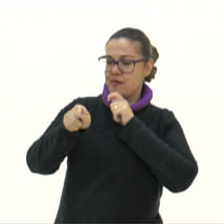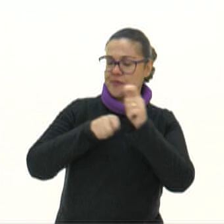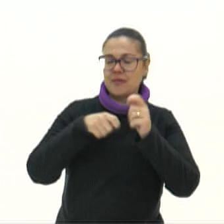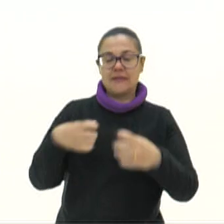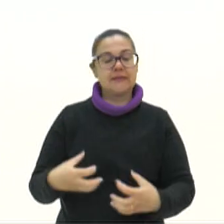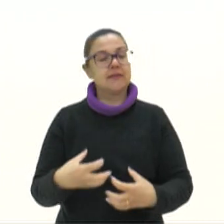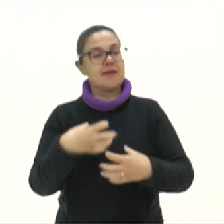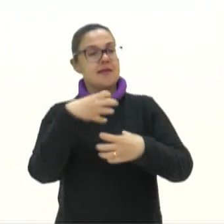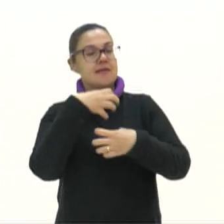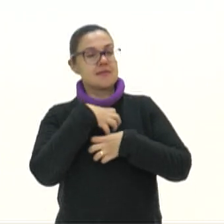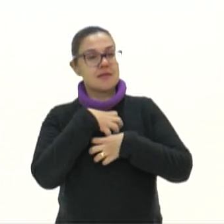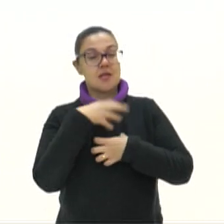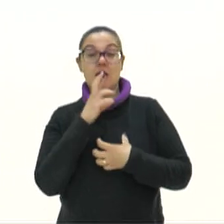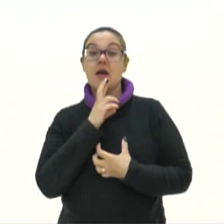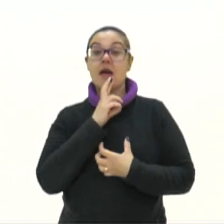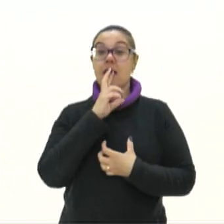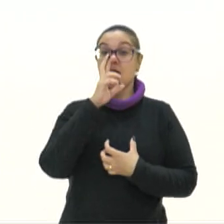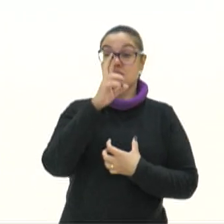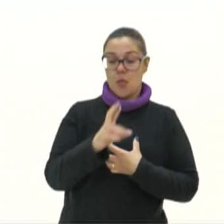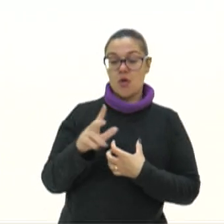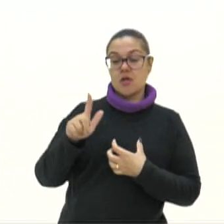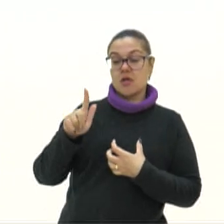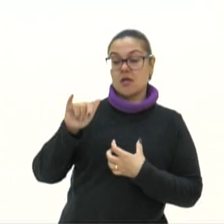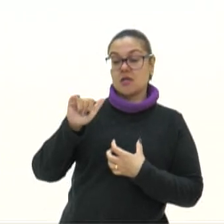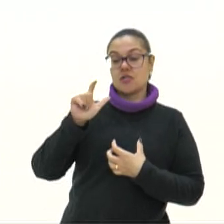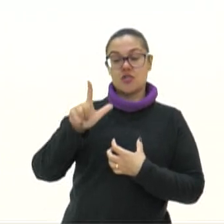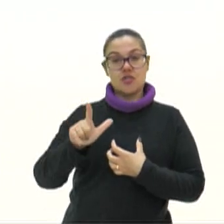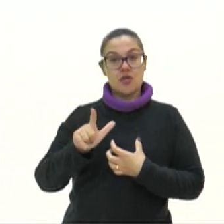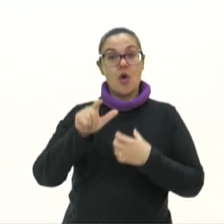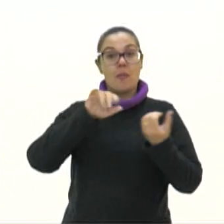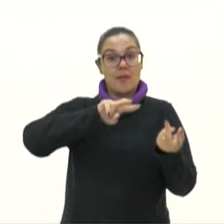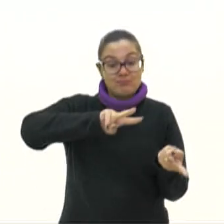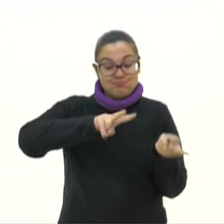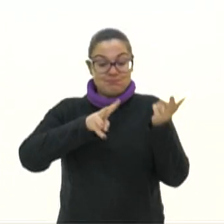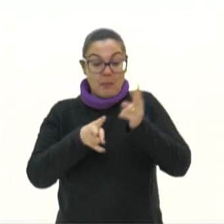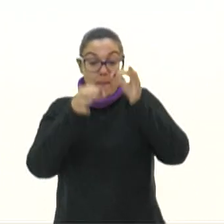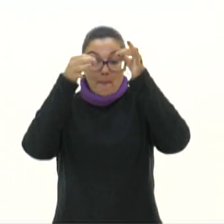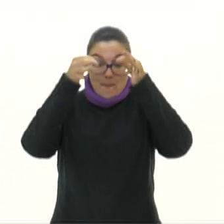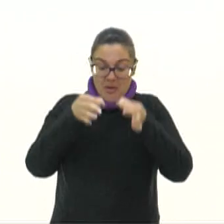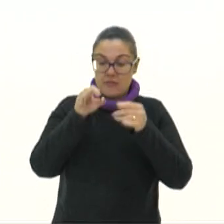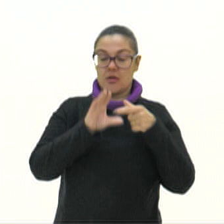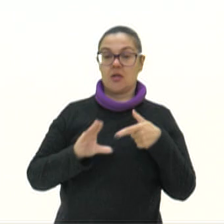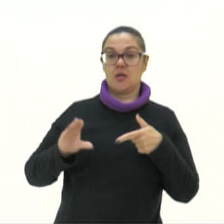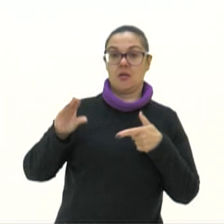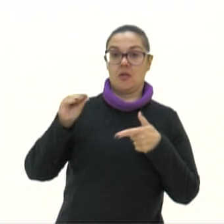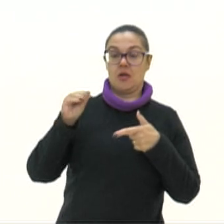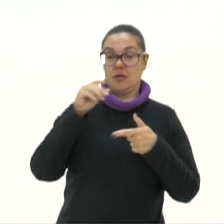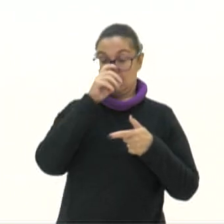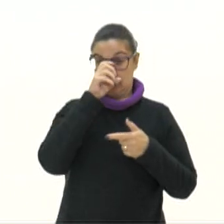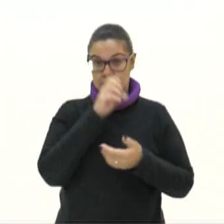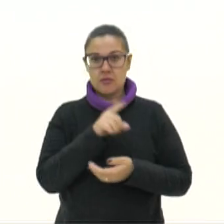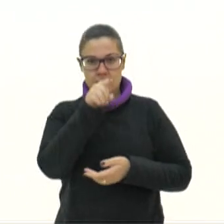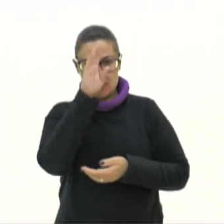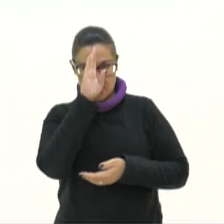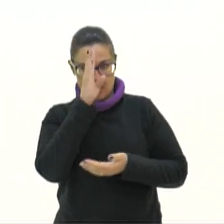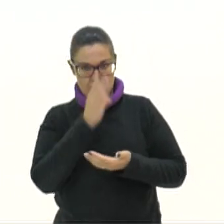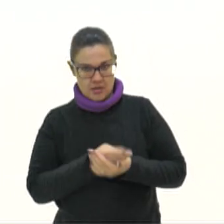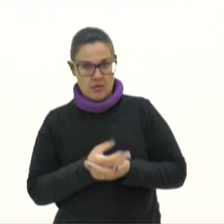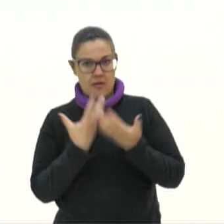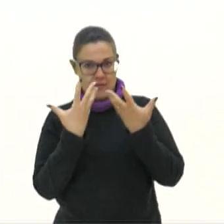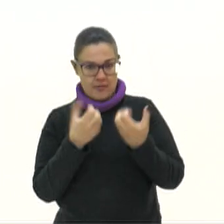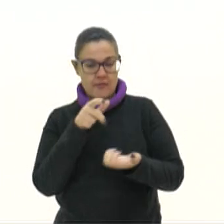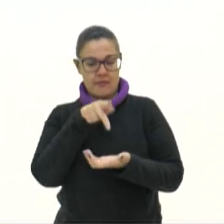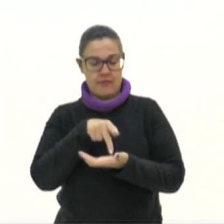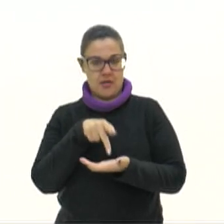temos a sensação de que as respostas dadas por Gilberto Gil são a transcrição fiel da oralidade. Você acredita que essa afirmação